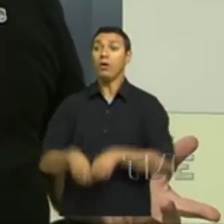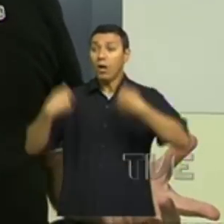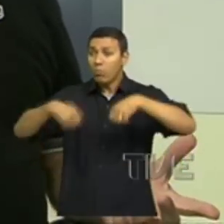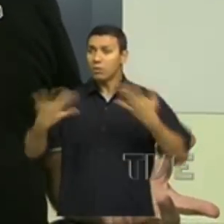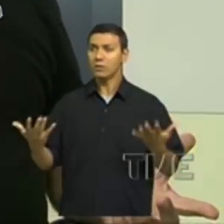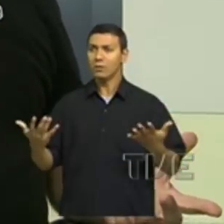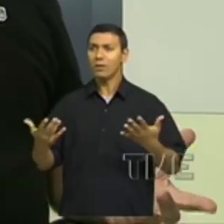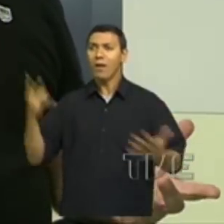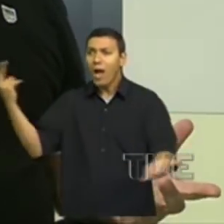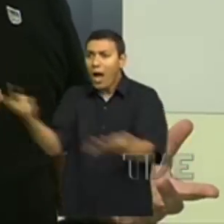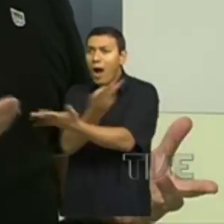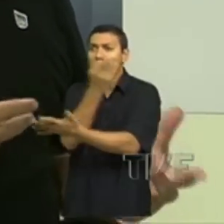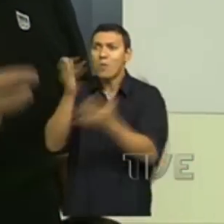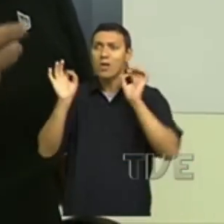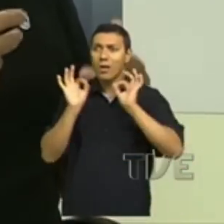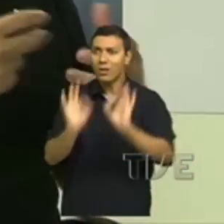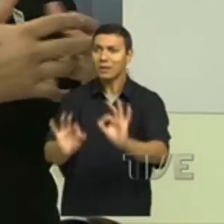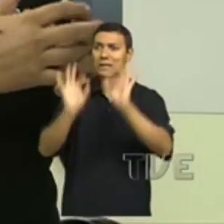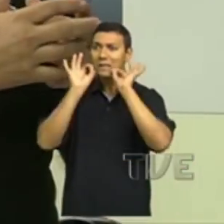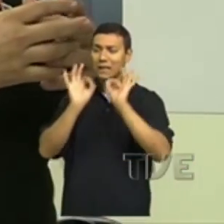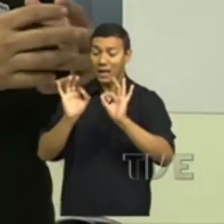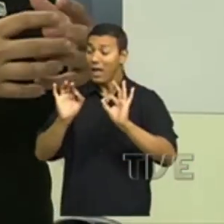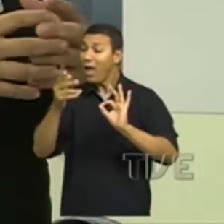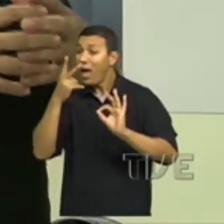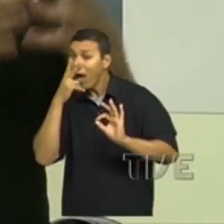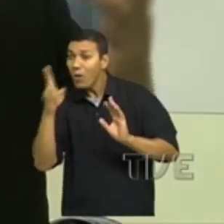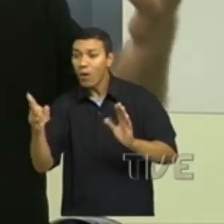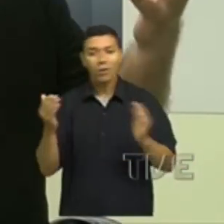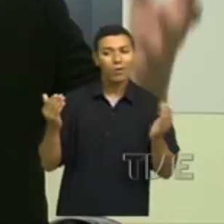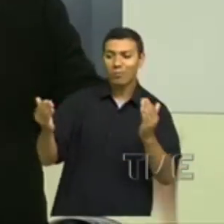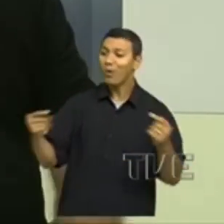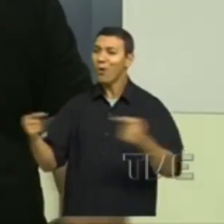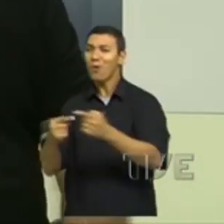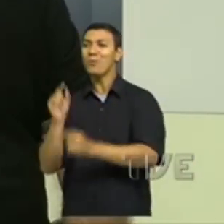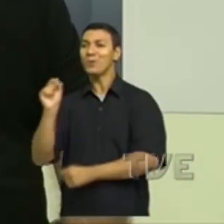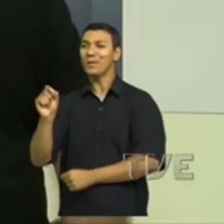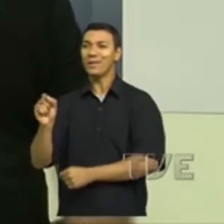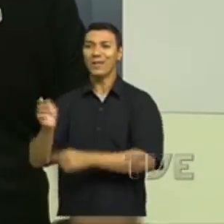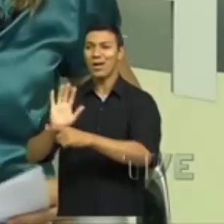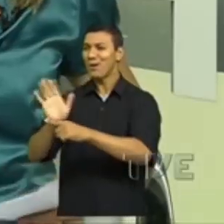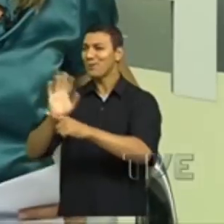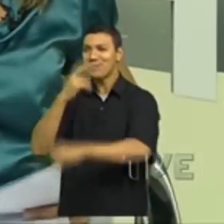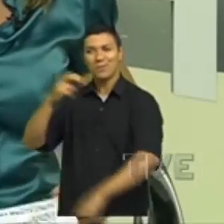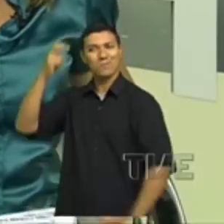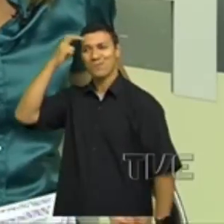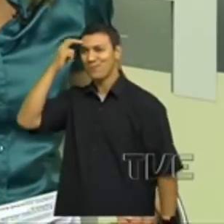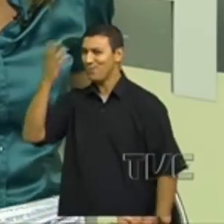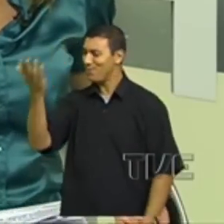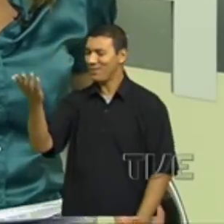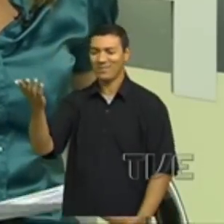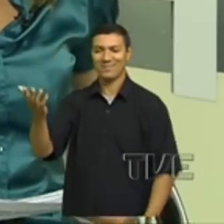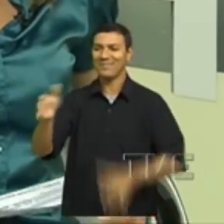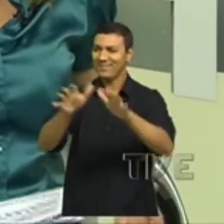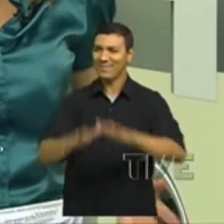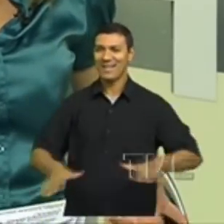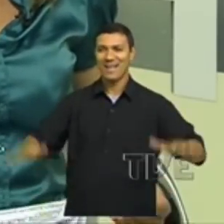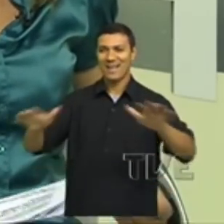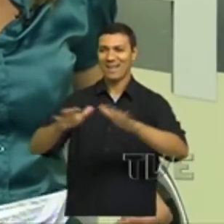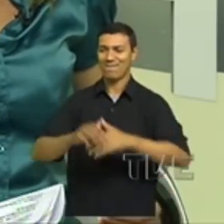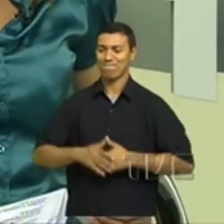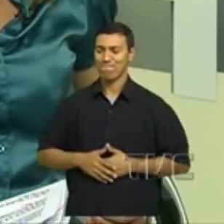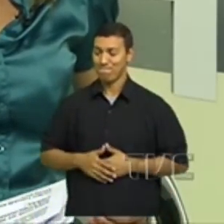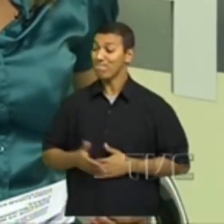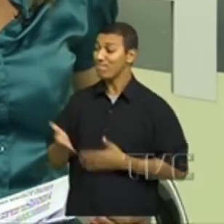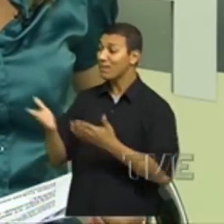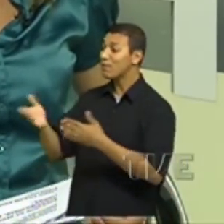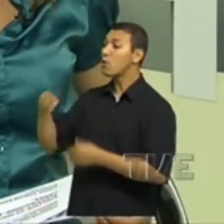acontecer com conteúdo cultural. Márcia, na tua avaliação, os espaços culturais estão